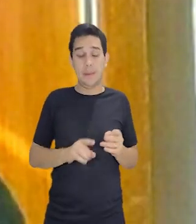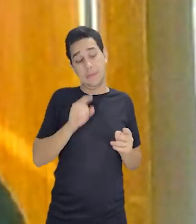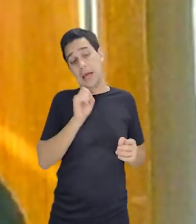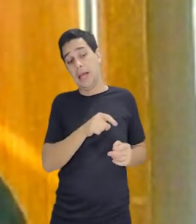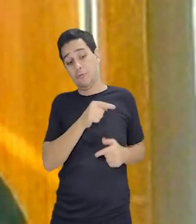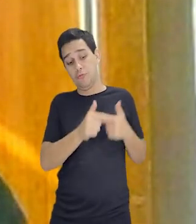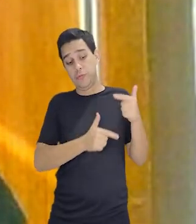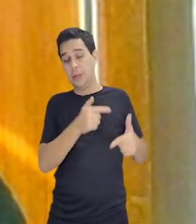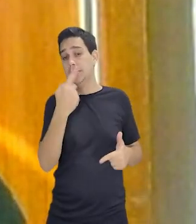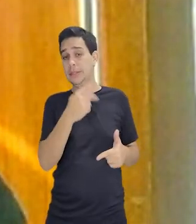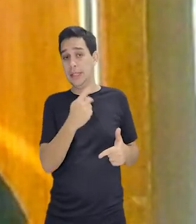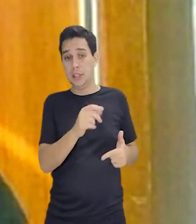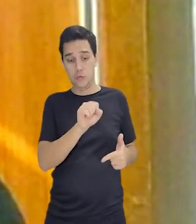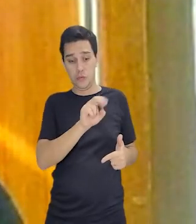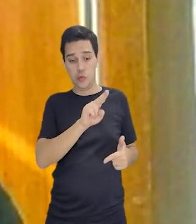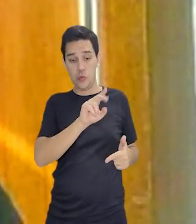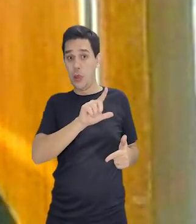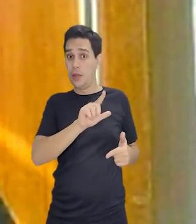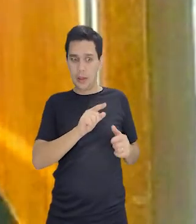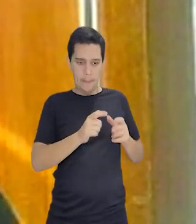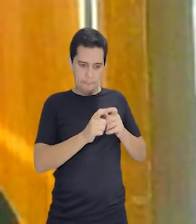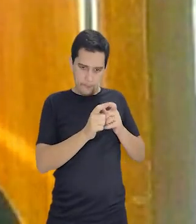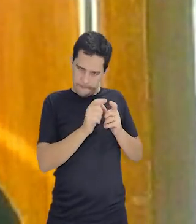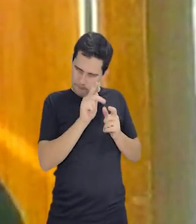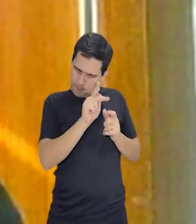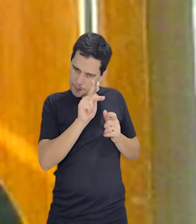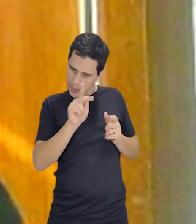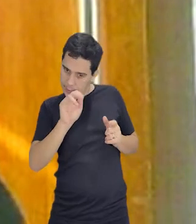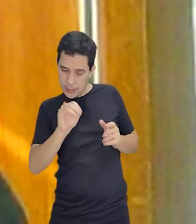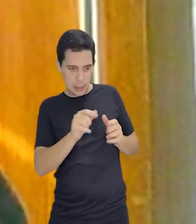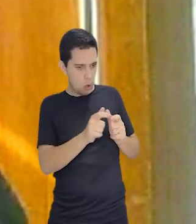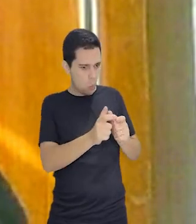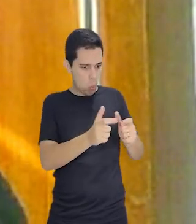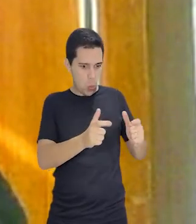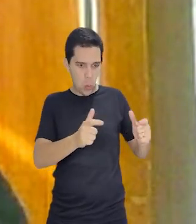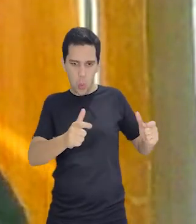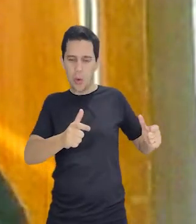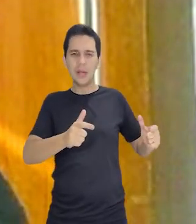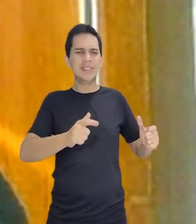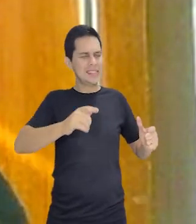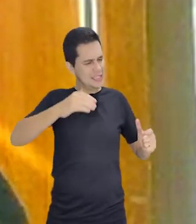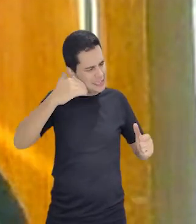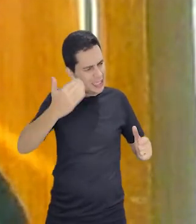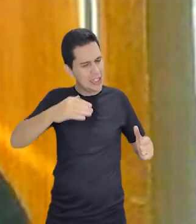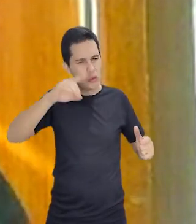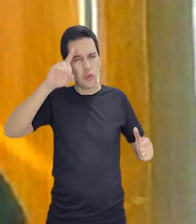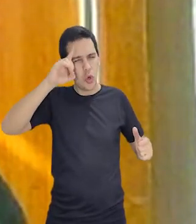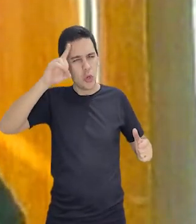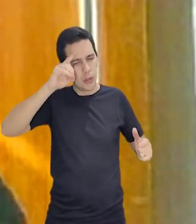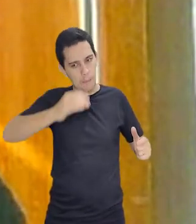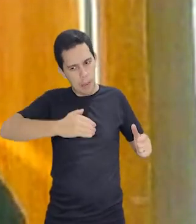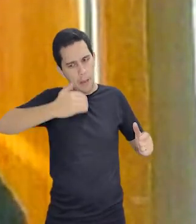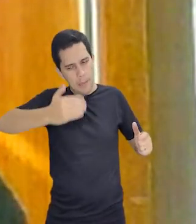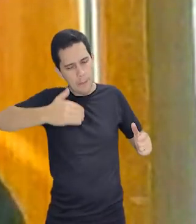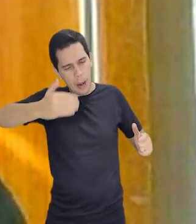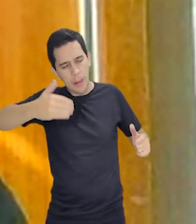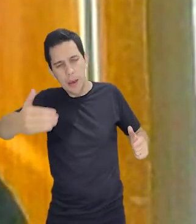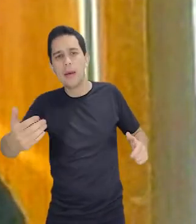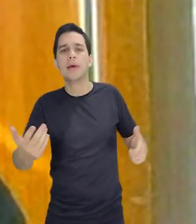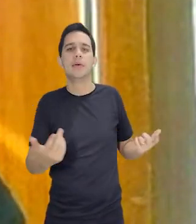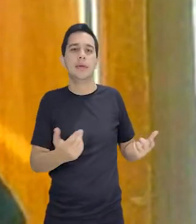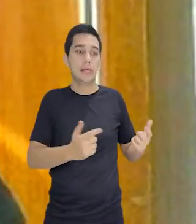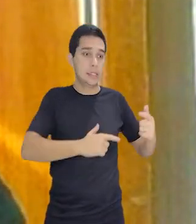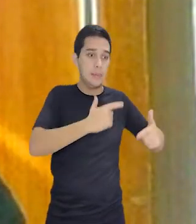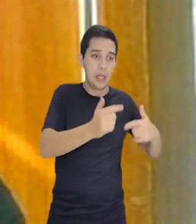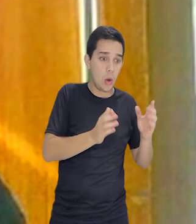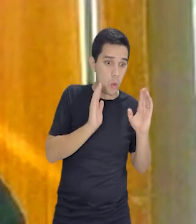SubPPI vem sendo ampliado a cada dia, ganhando novos contornos institucionais, servindo como direcionamento de atuação